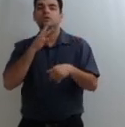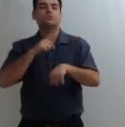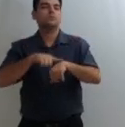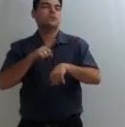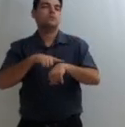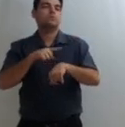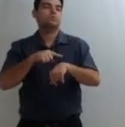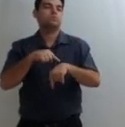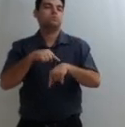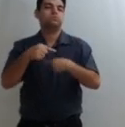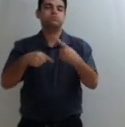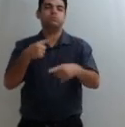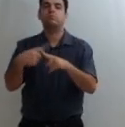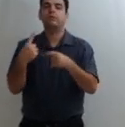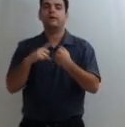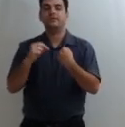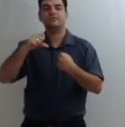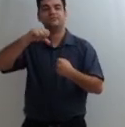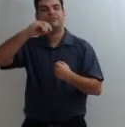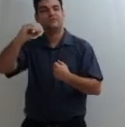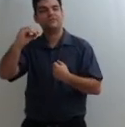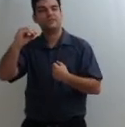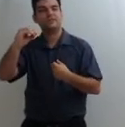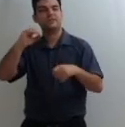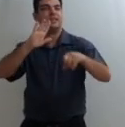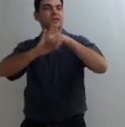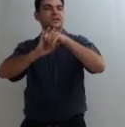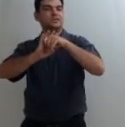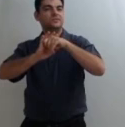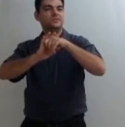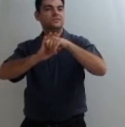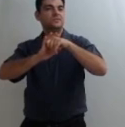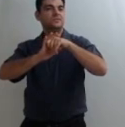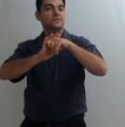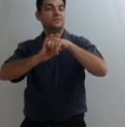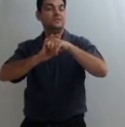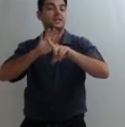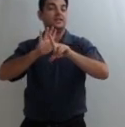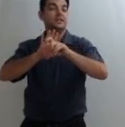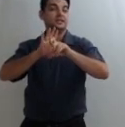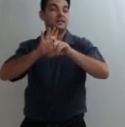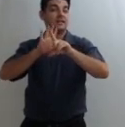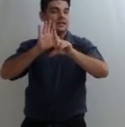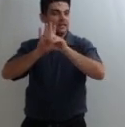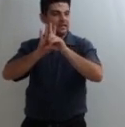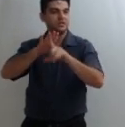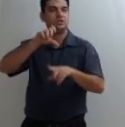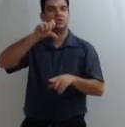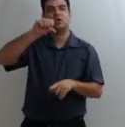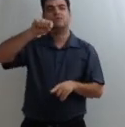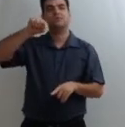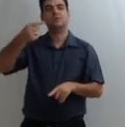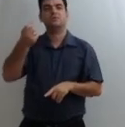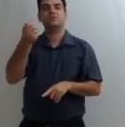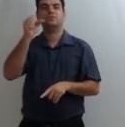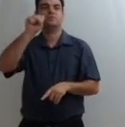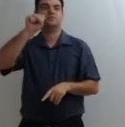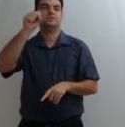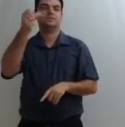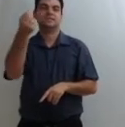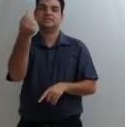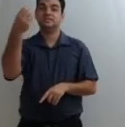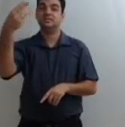crime do artigo 90 da Lei 8.666 de 93 afastaria a justa